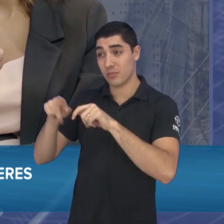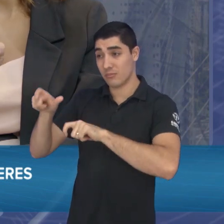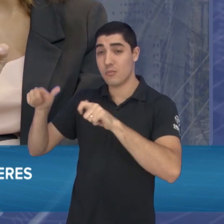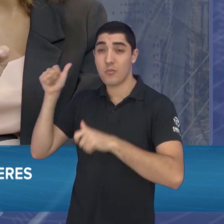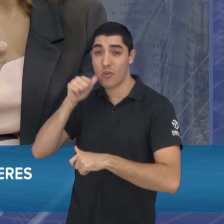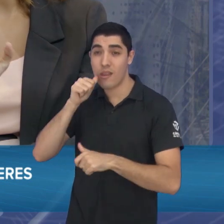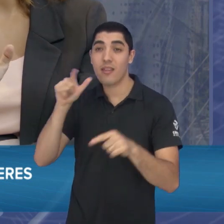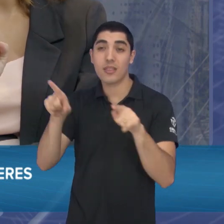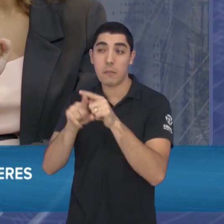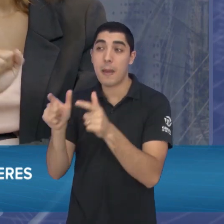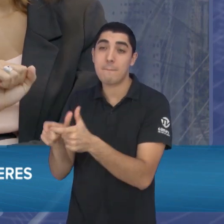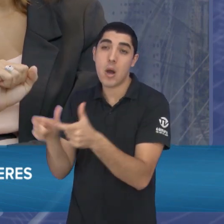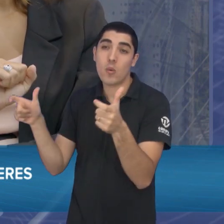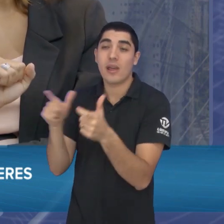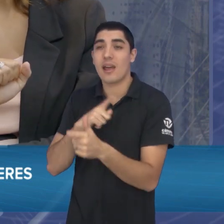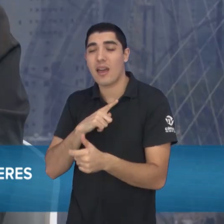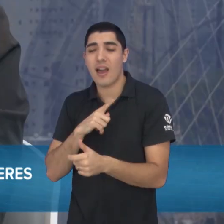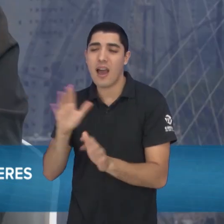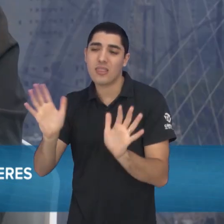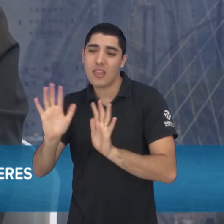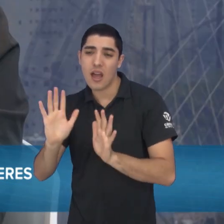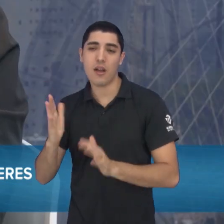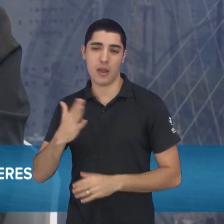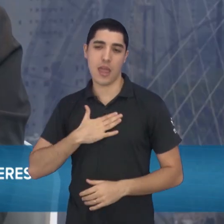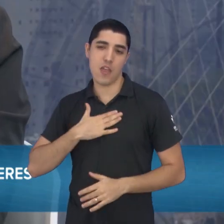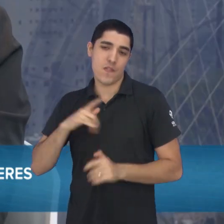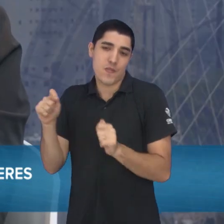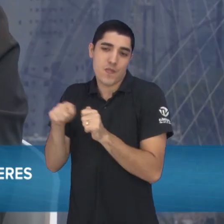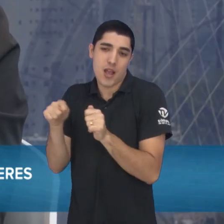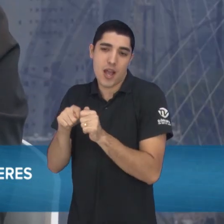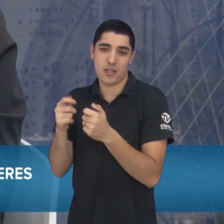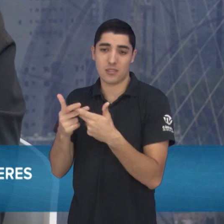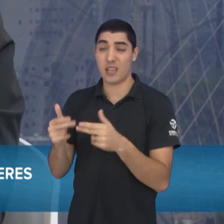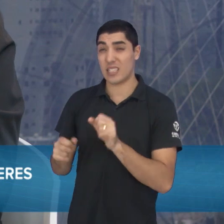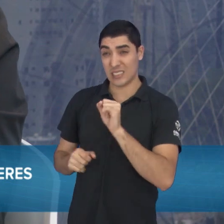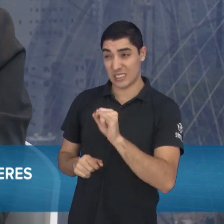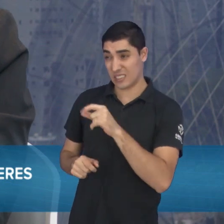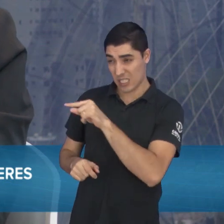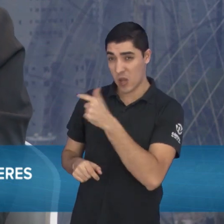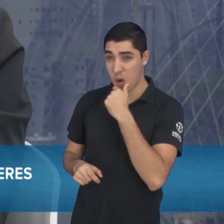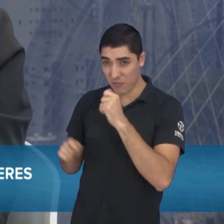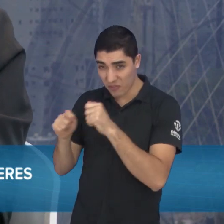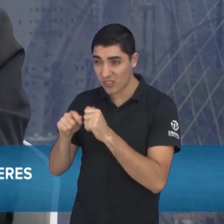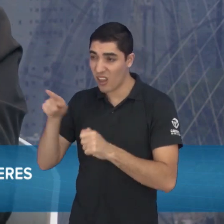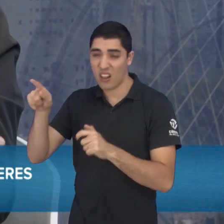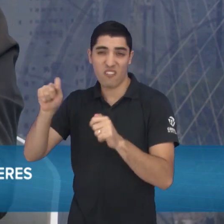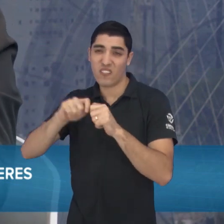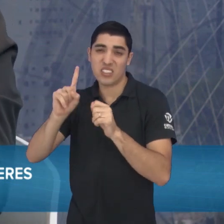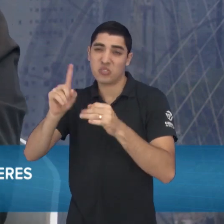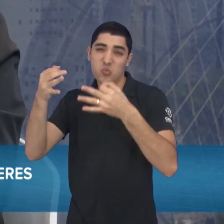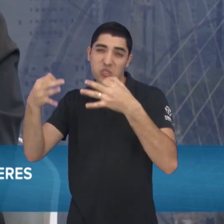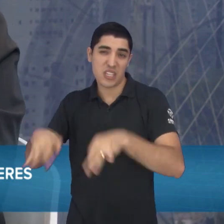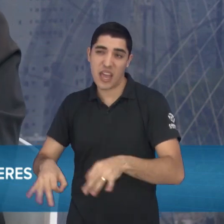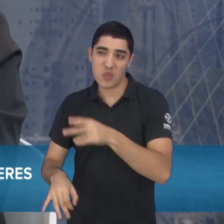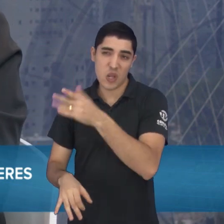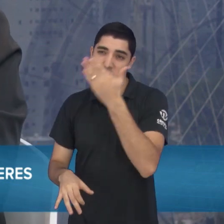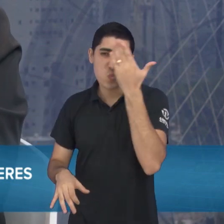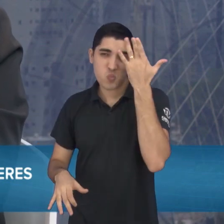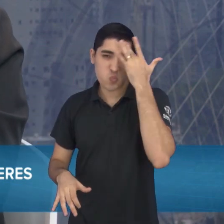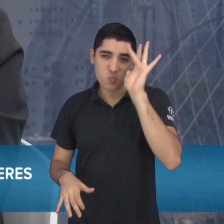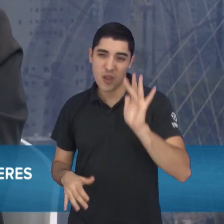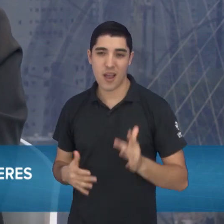mão, não é? De falar, não, olha só, se eu deixar com ele não vai dar comida direito, né? Não, ele não vai saber o que,